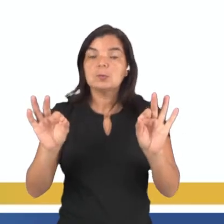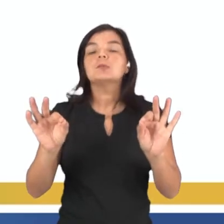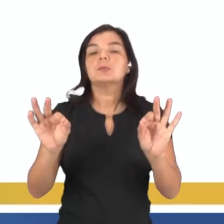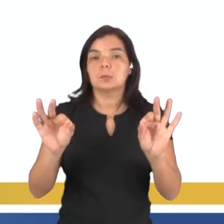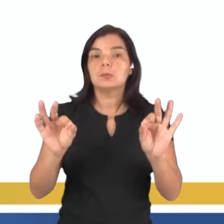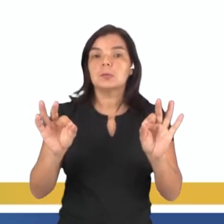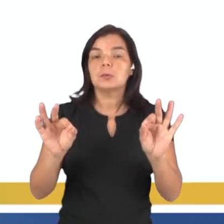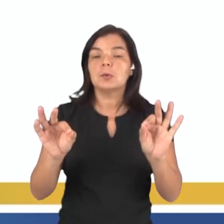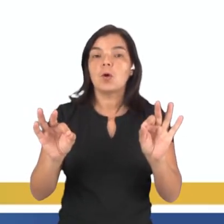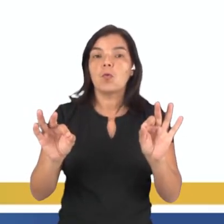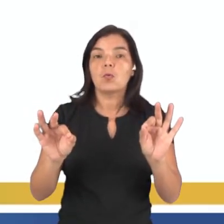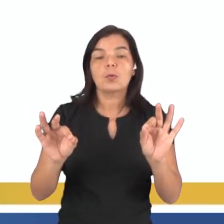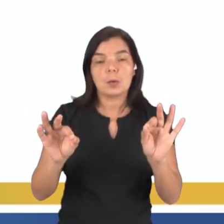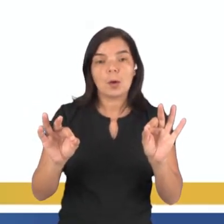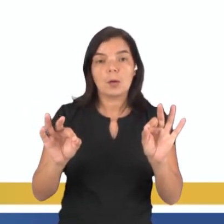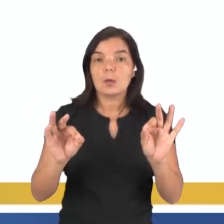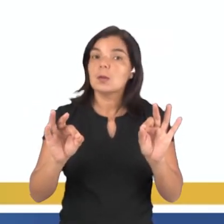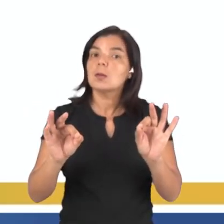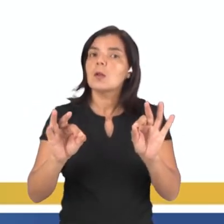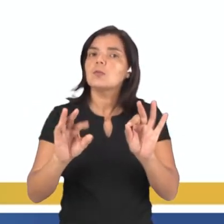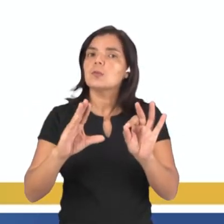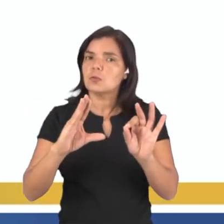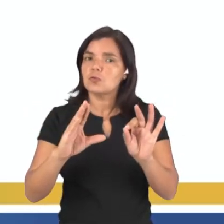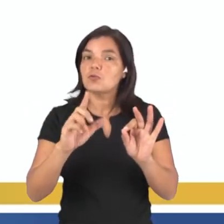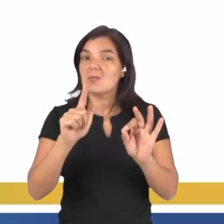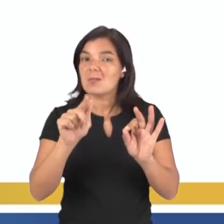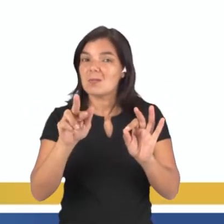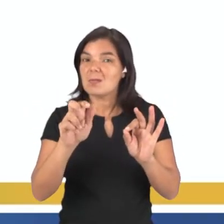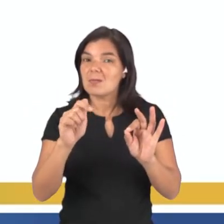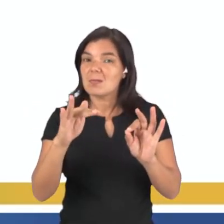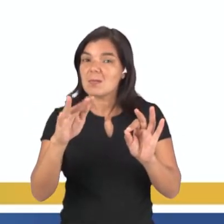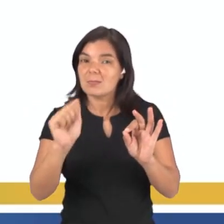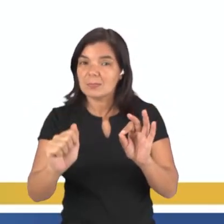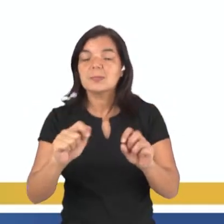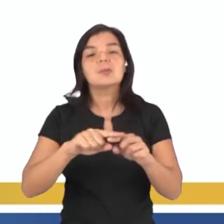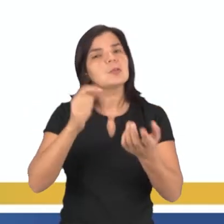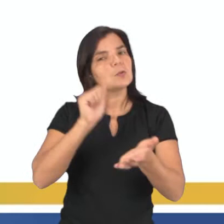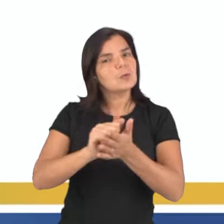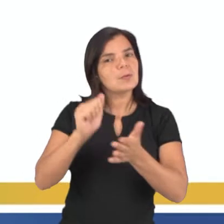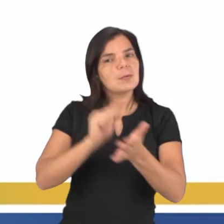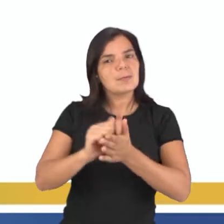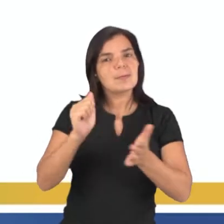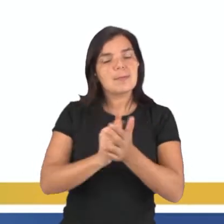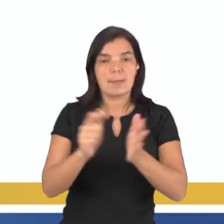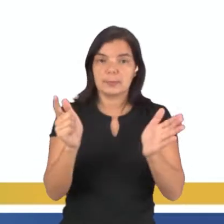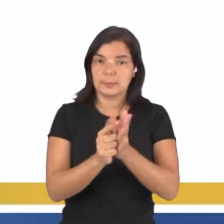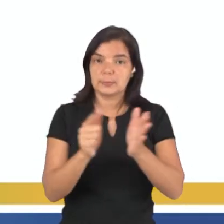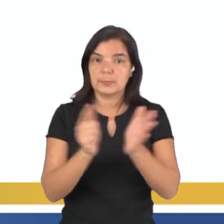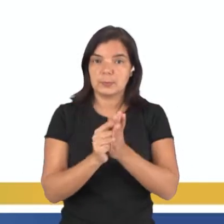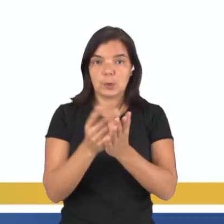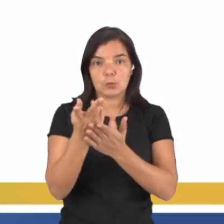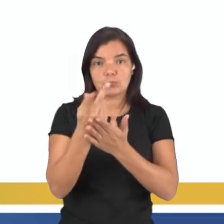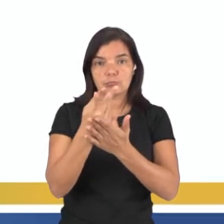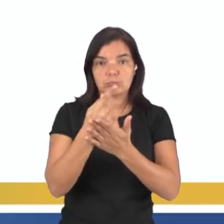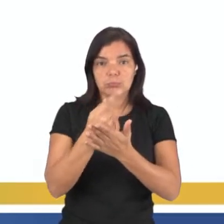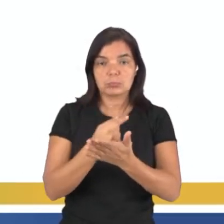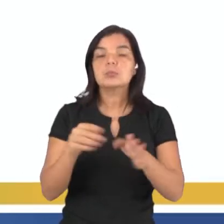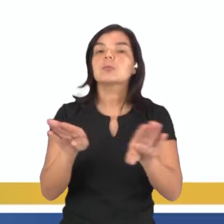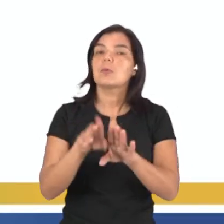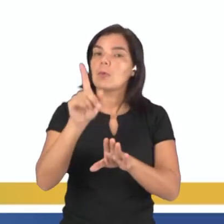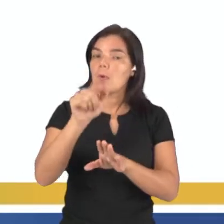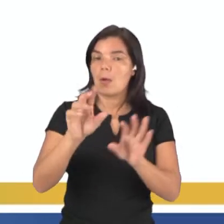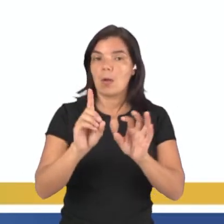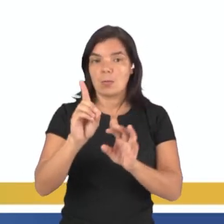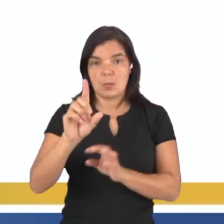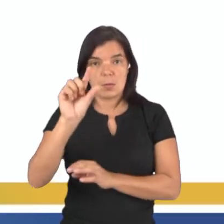aquela que o gráfico está dizendo de grafia, que você escreve ali no papel, desenha. Então essa